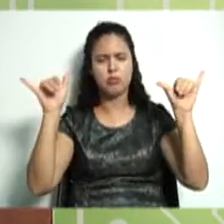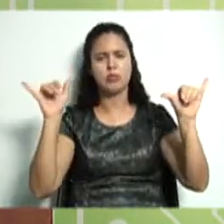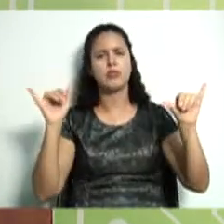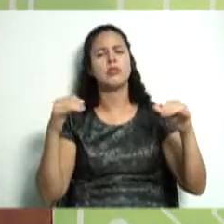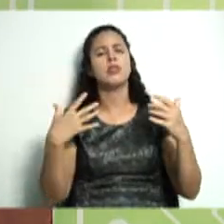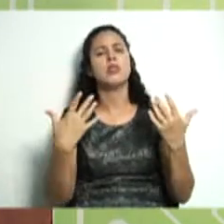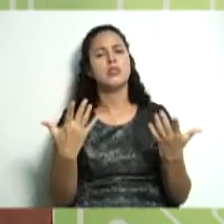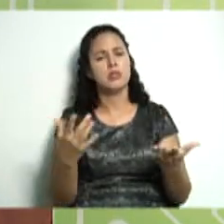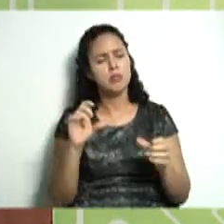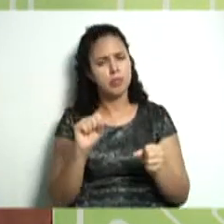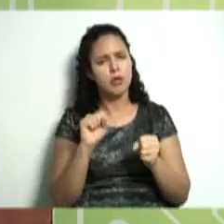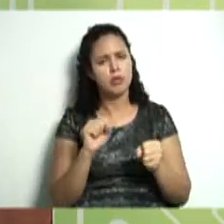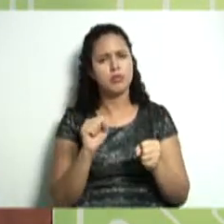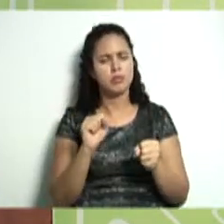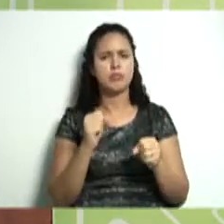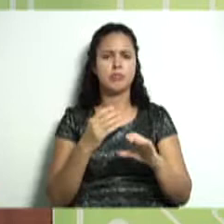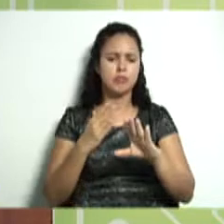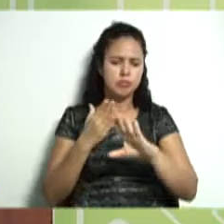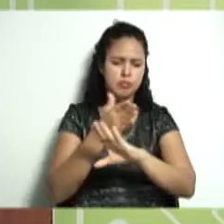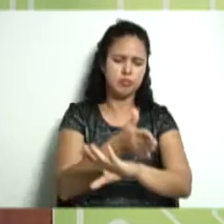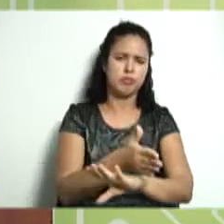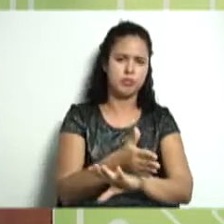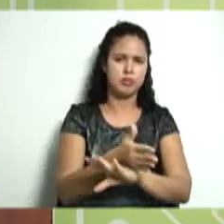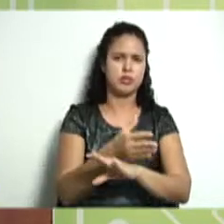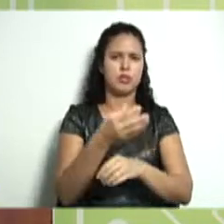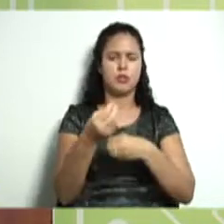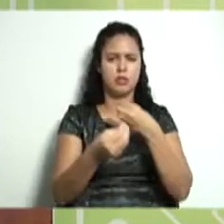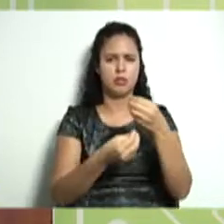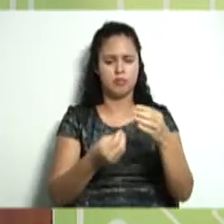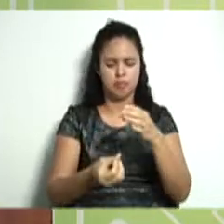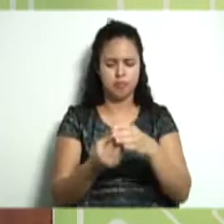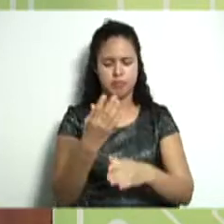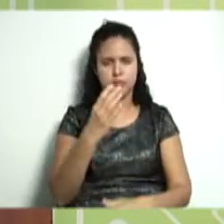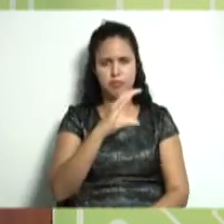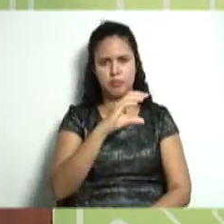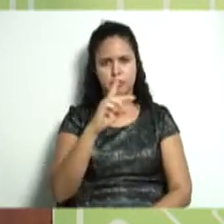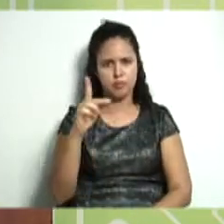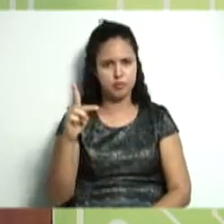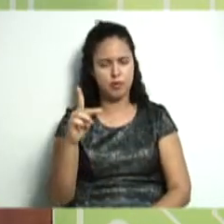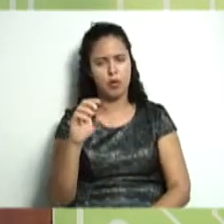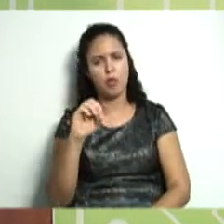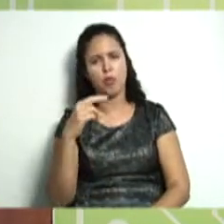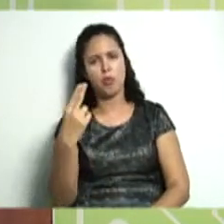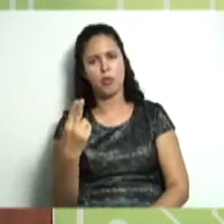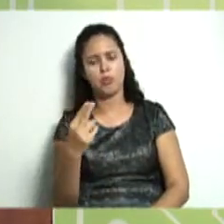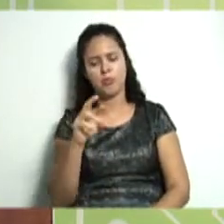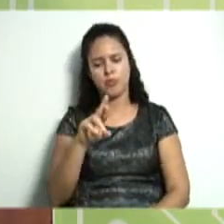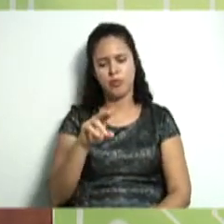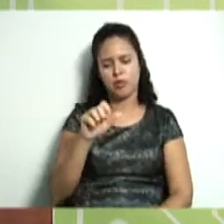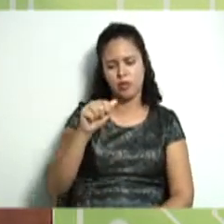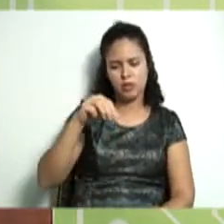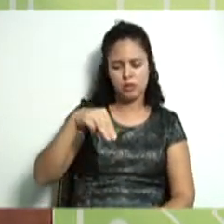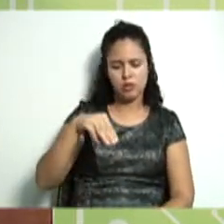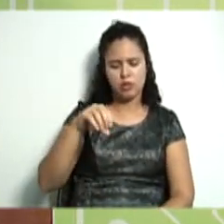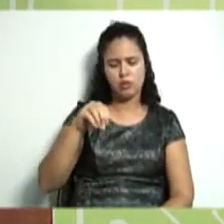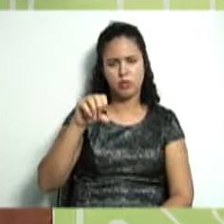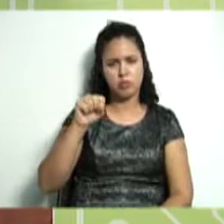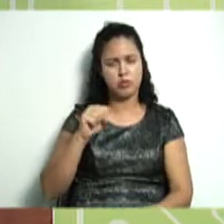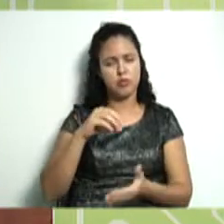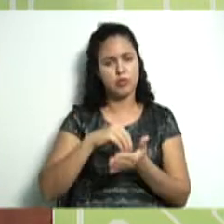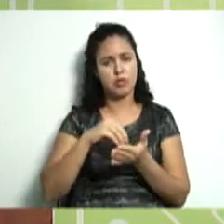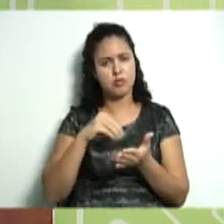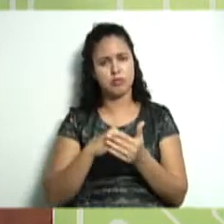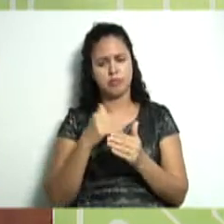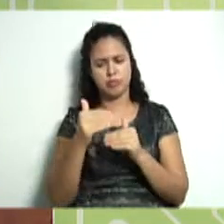desse processo através de cooperativas ou aqueles ramos que não estão sendo tão desenvolvidos,